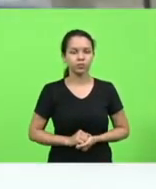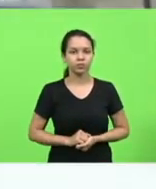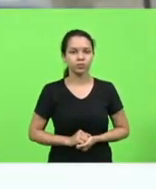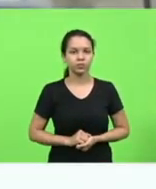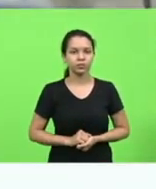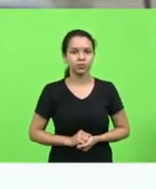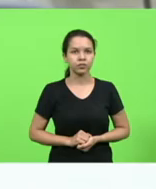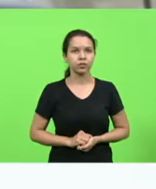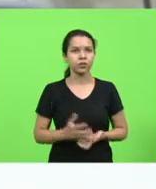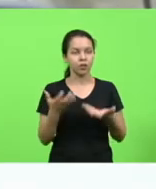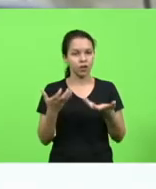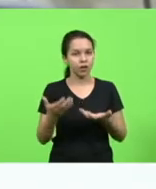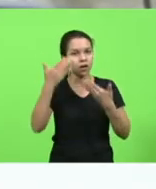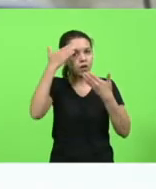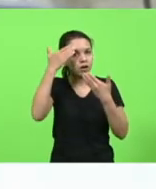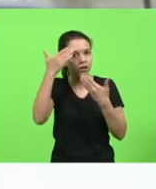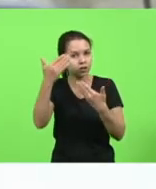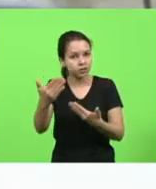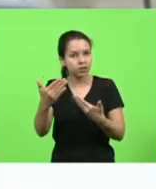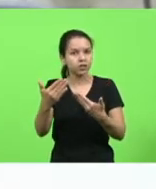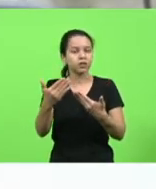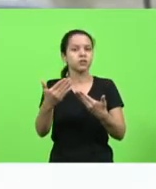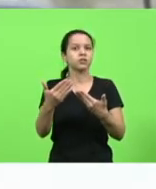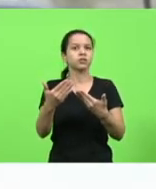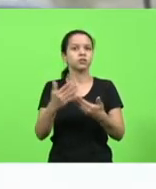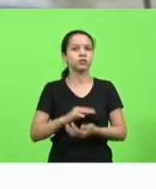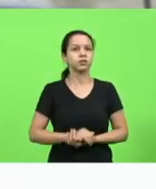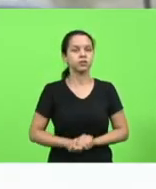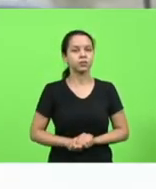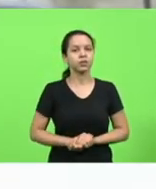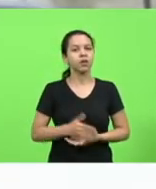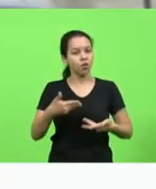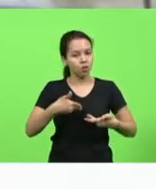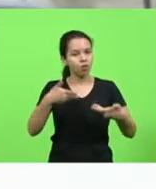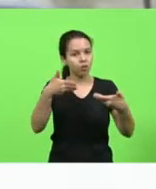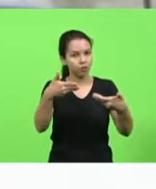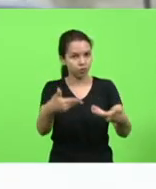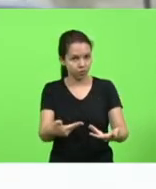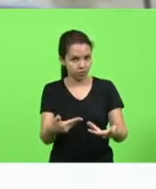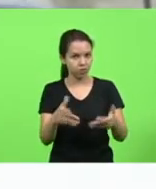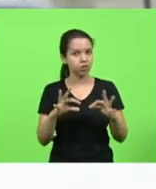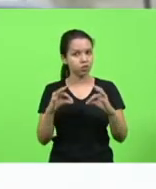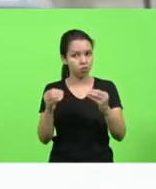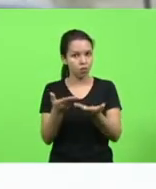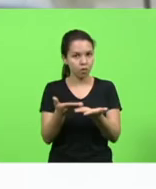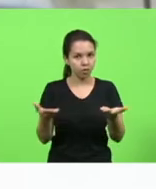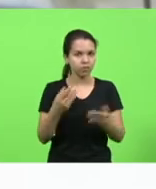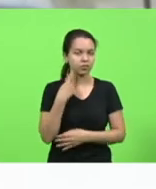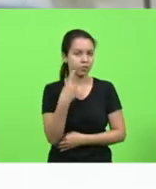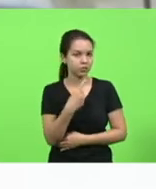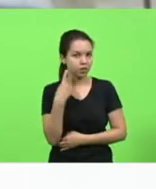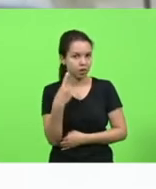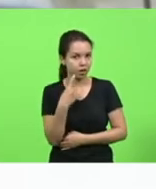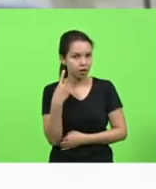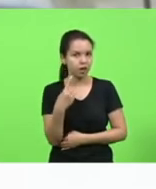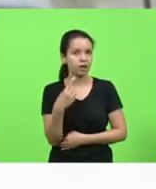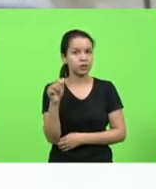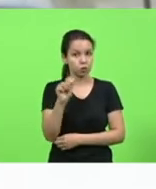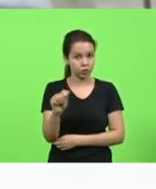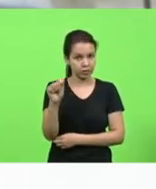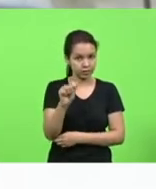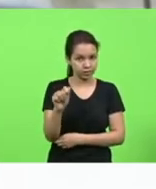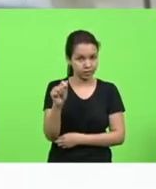Eu quero agradecer muito a presença, ao convite, a todos os deputados, a todas as associações presentes